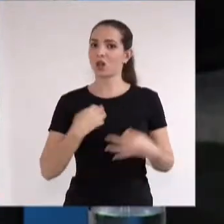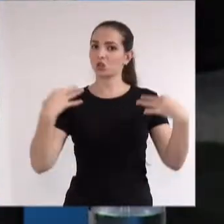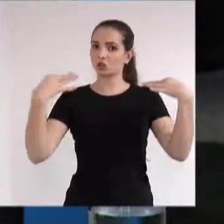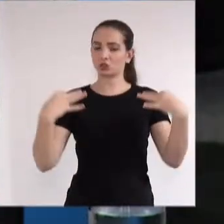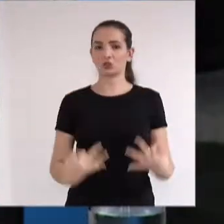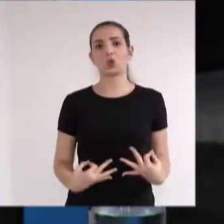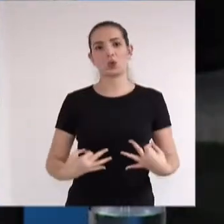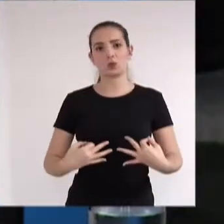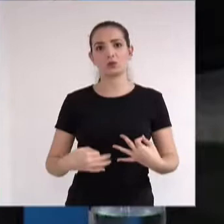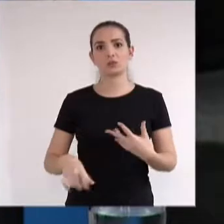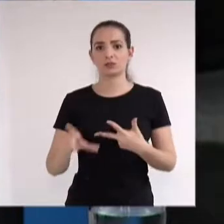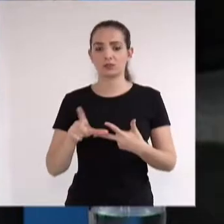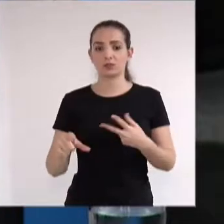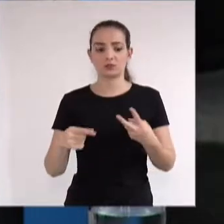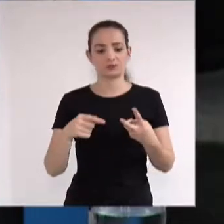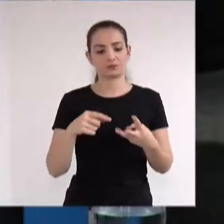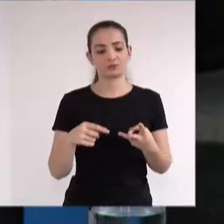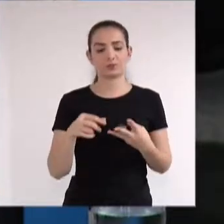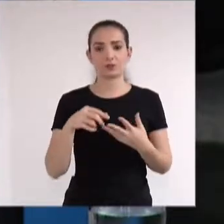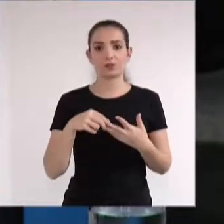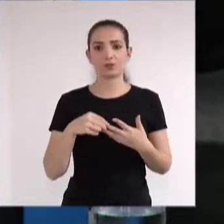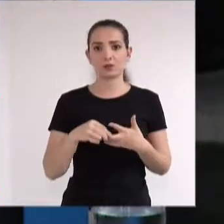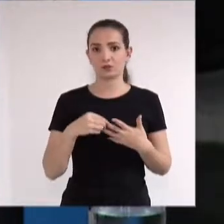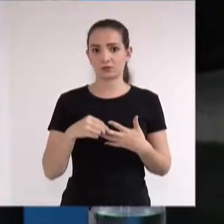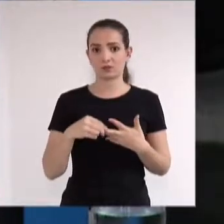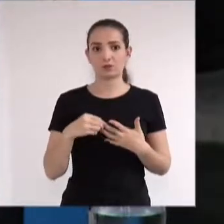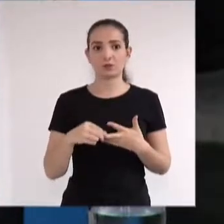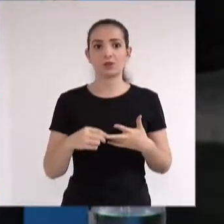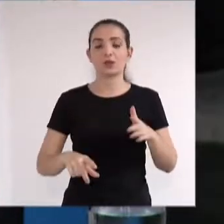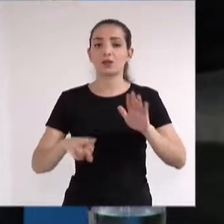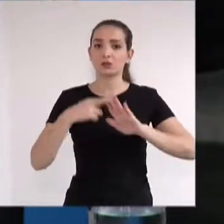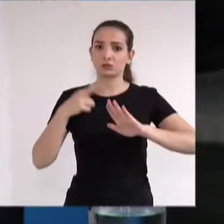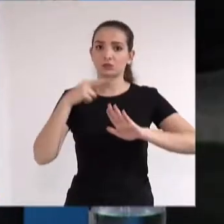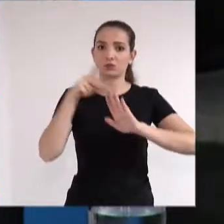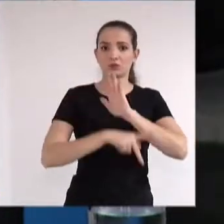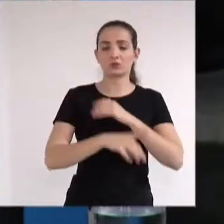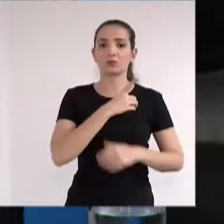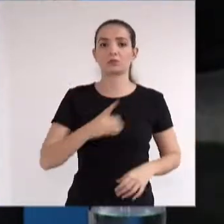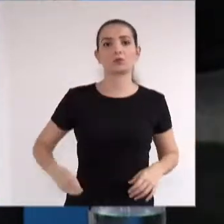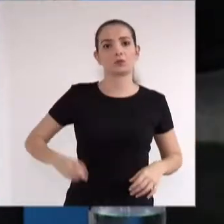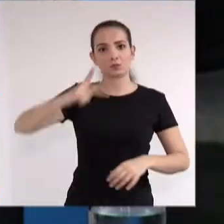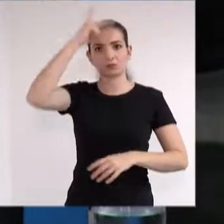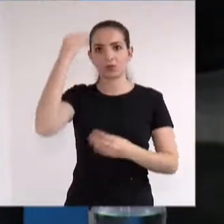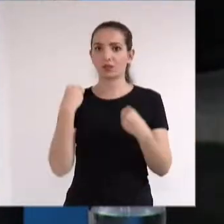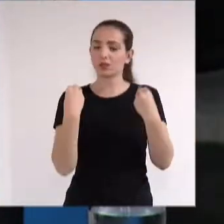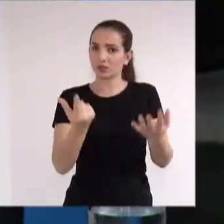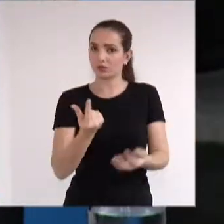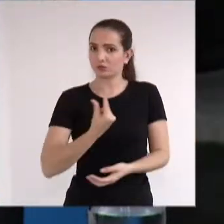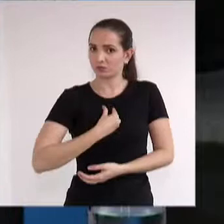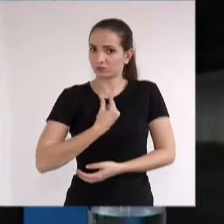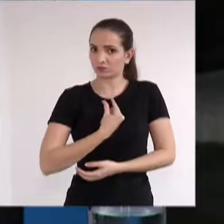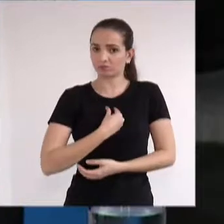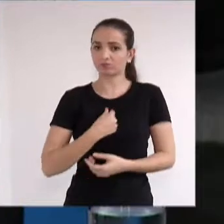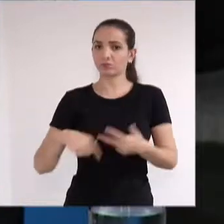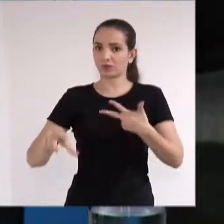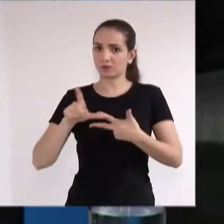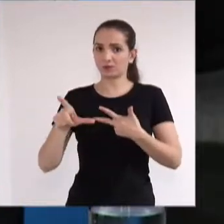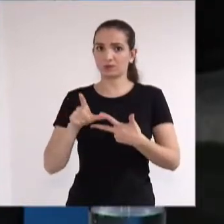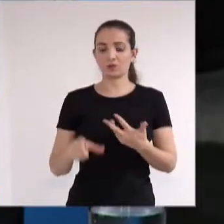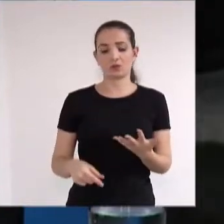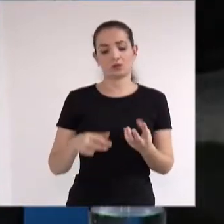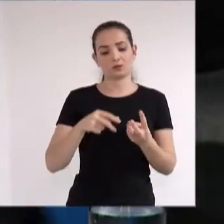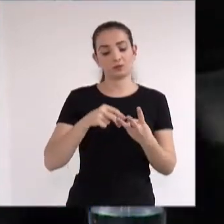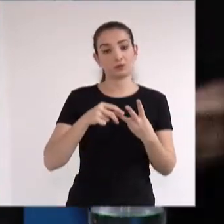mérito legislativo. Projeto de resolução 012/18, deputado Paulo Correia, que concede medalha do mérito legislativo. Projeto